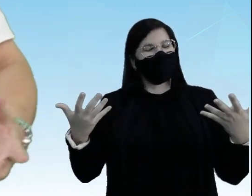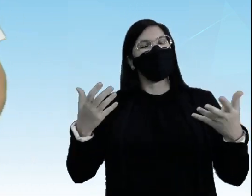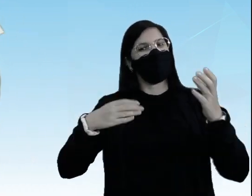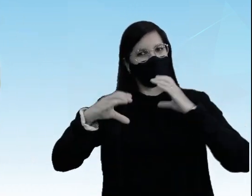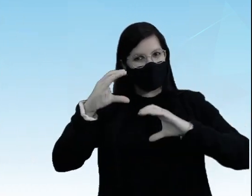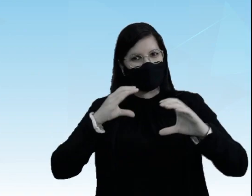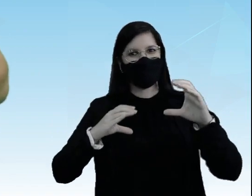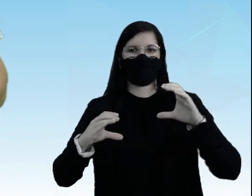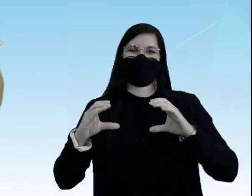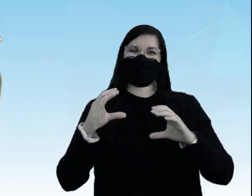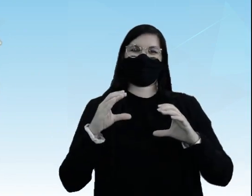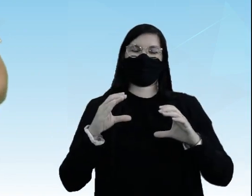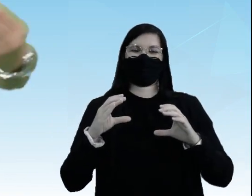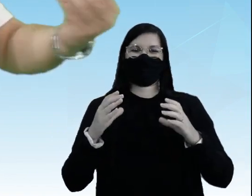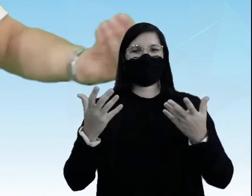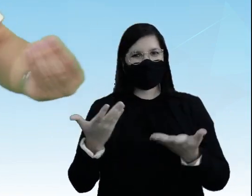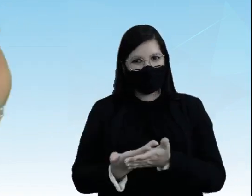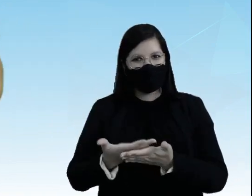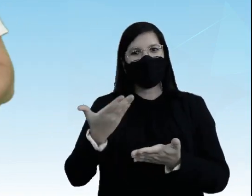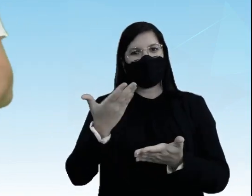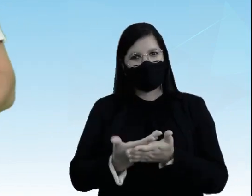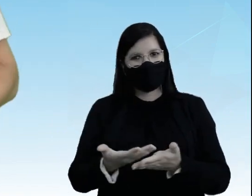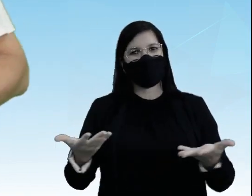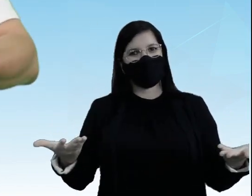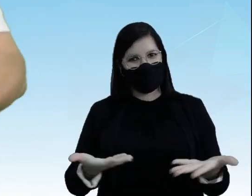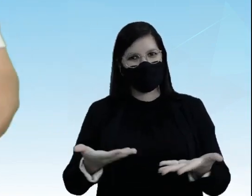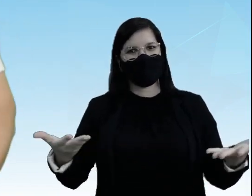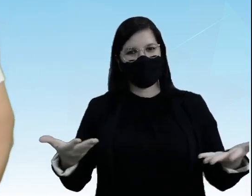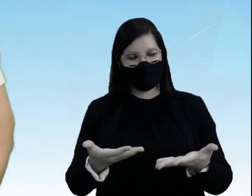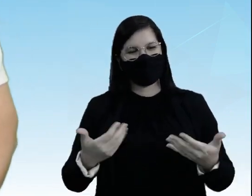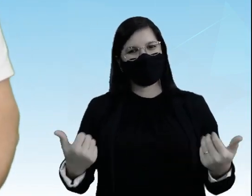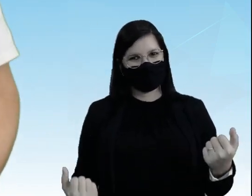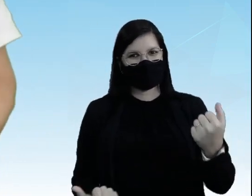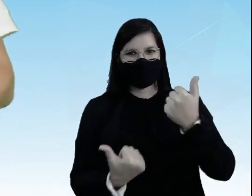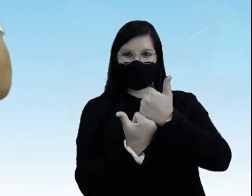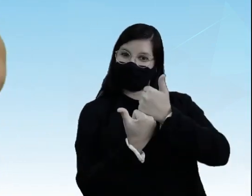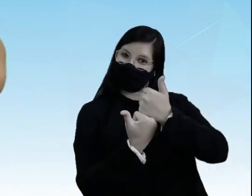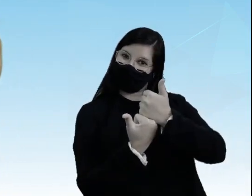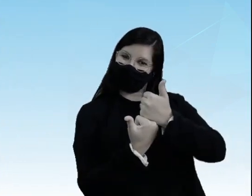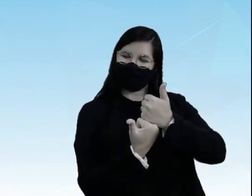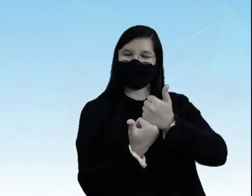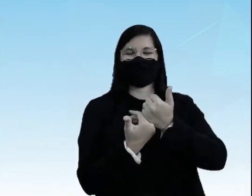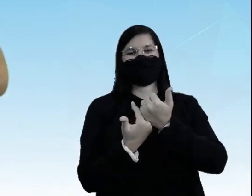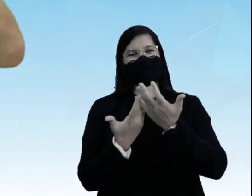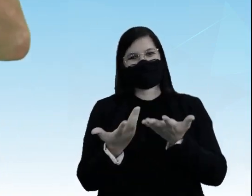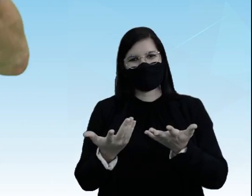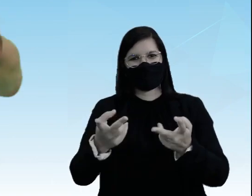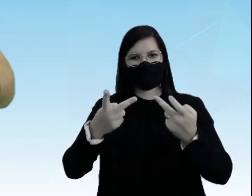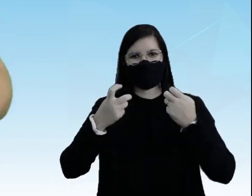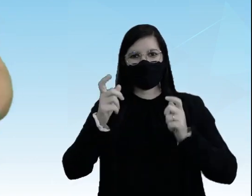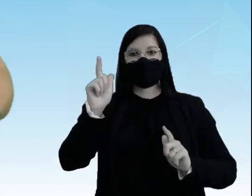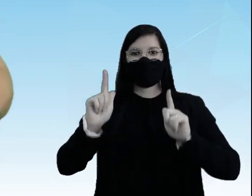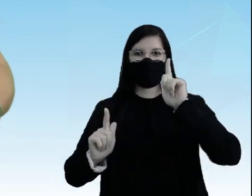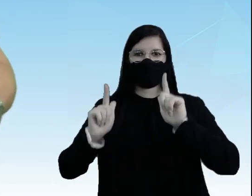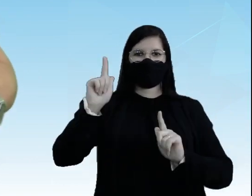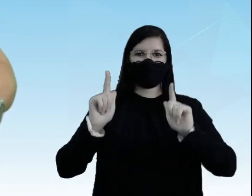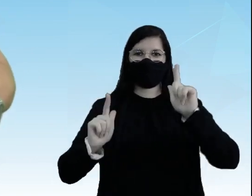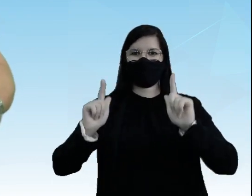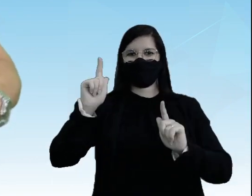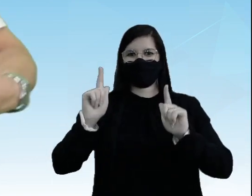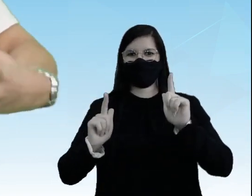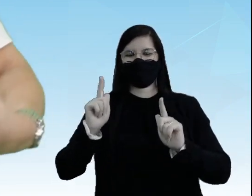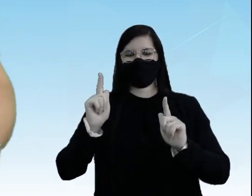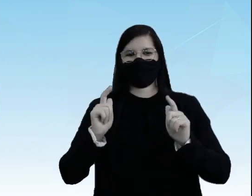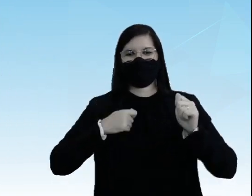comunica. Então, vejam só essa aula que estamos fazendo, essa parceria, para vocês observarem que o gesto,